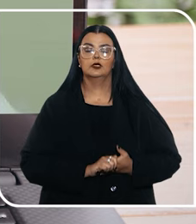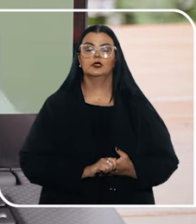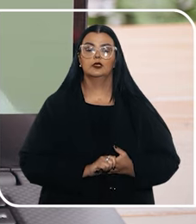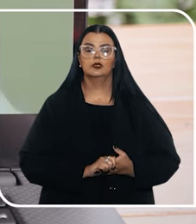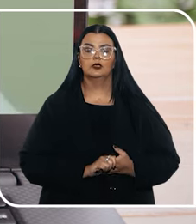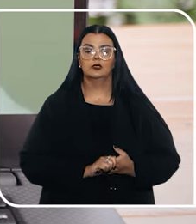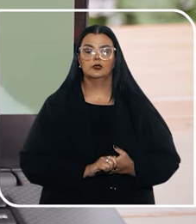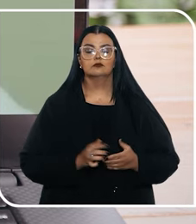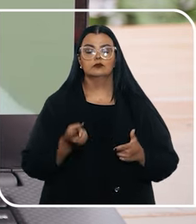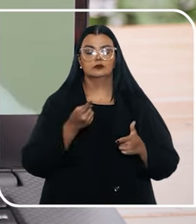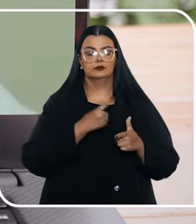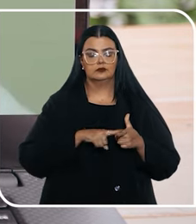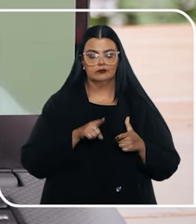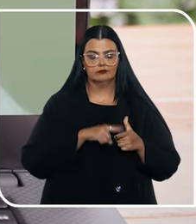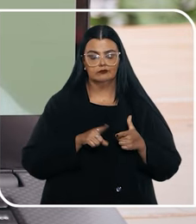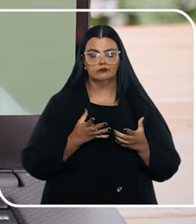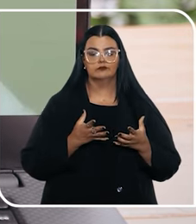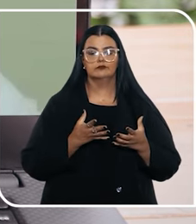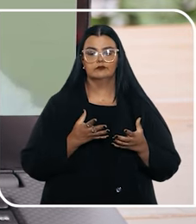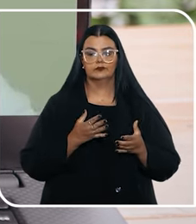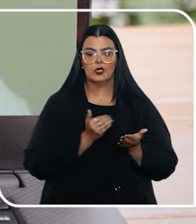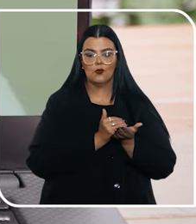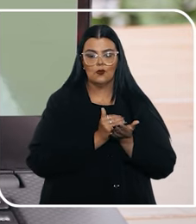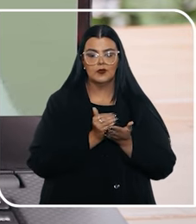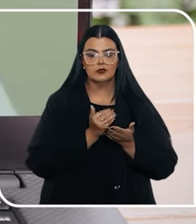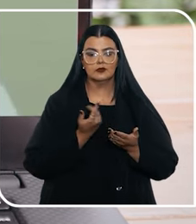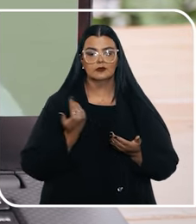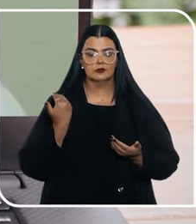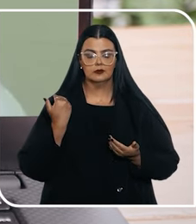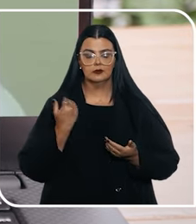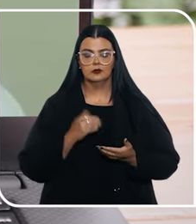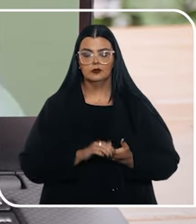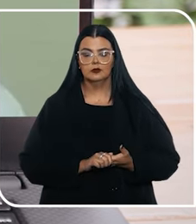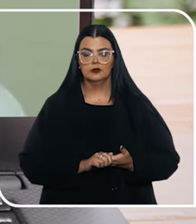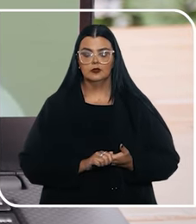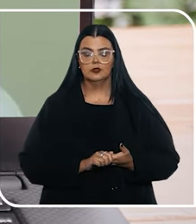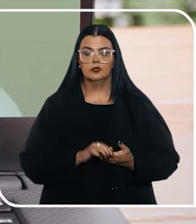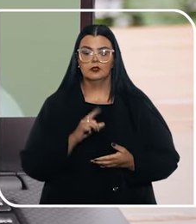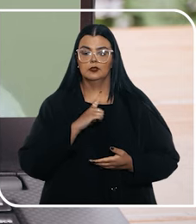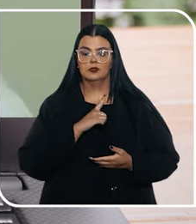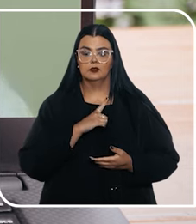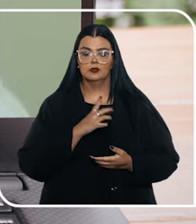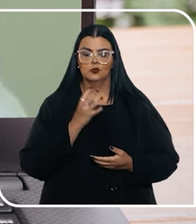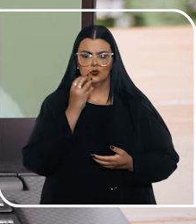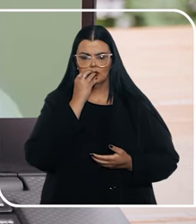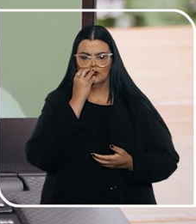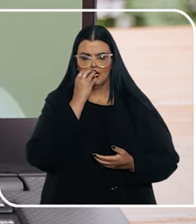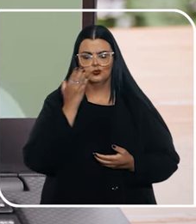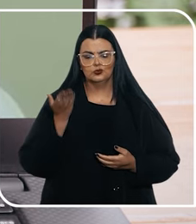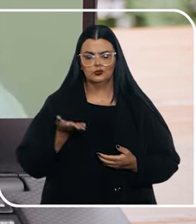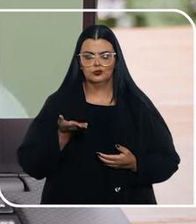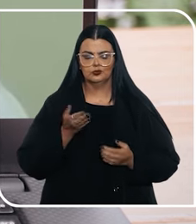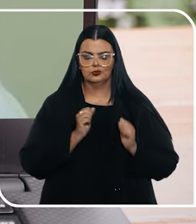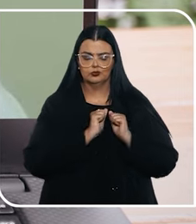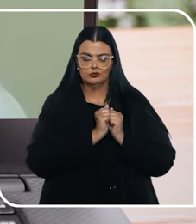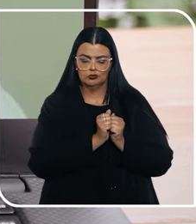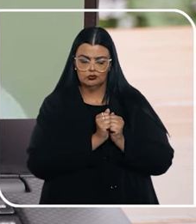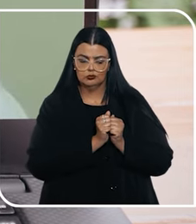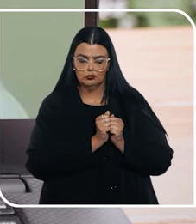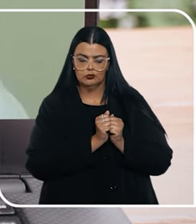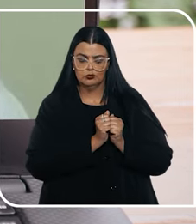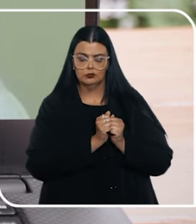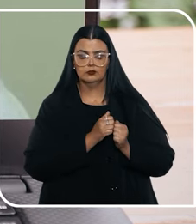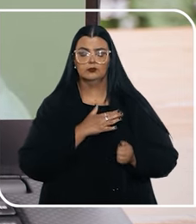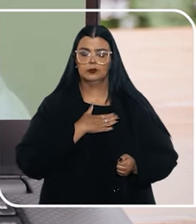ela foi um pouco conturbada, né, no começo. E Inicialmente a Kimi ficou comigo,